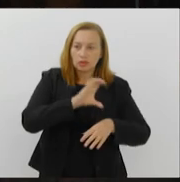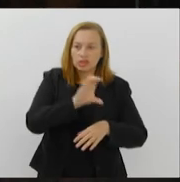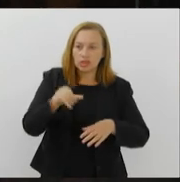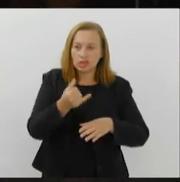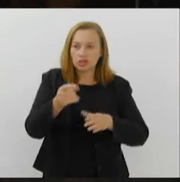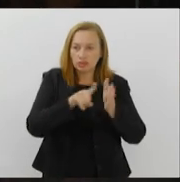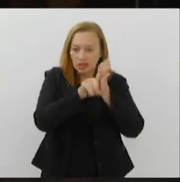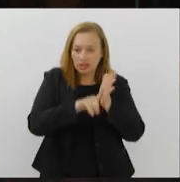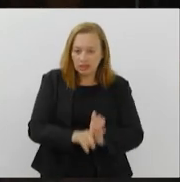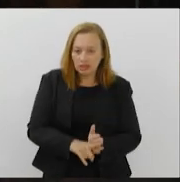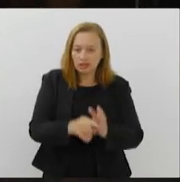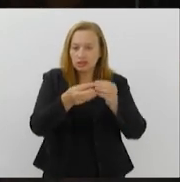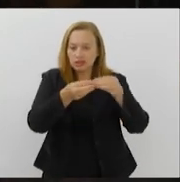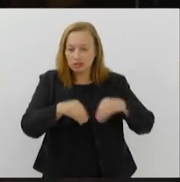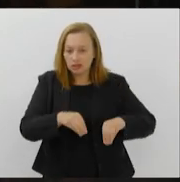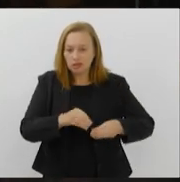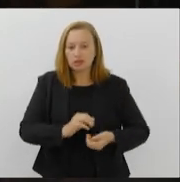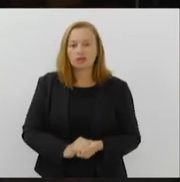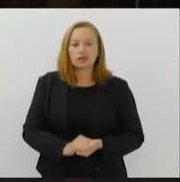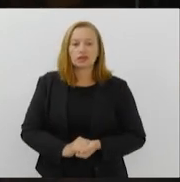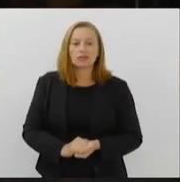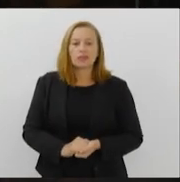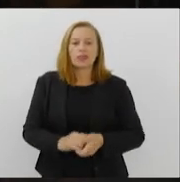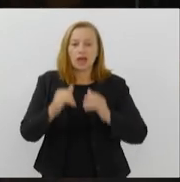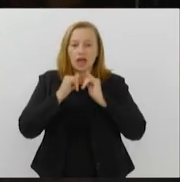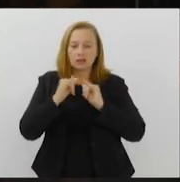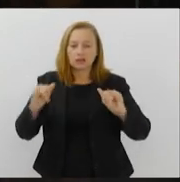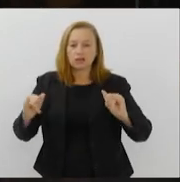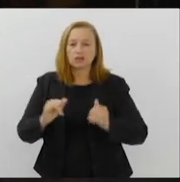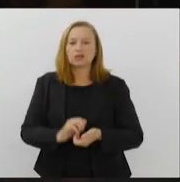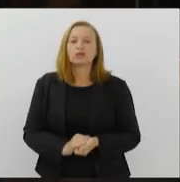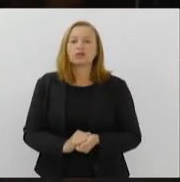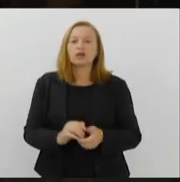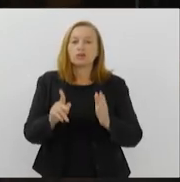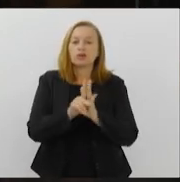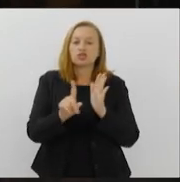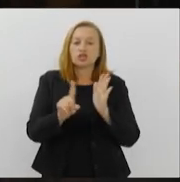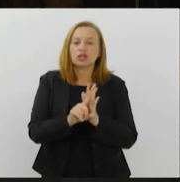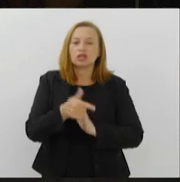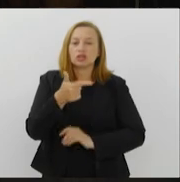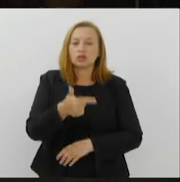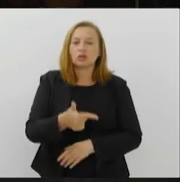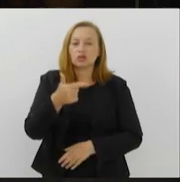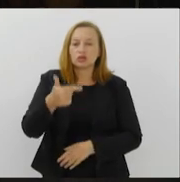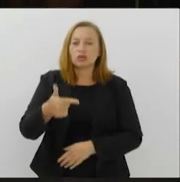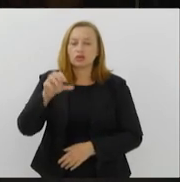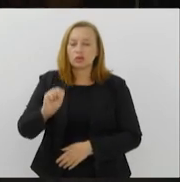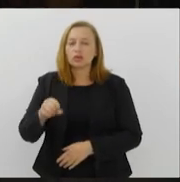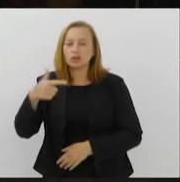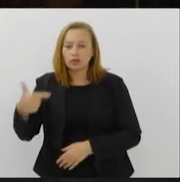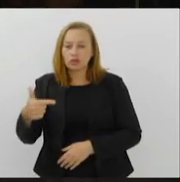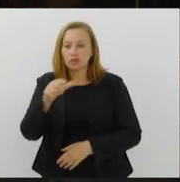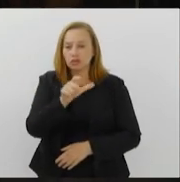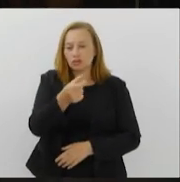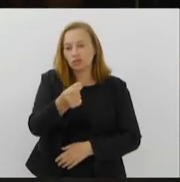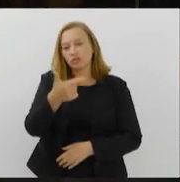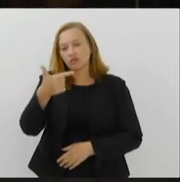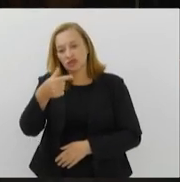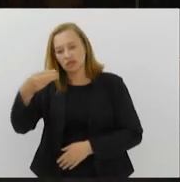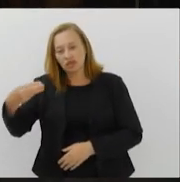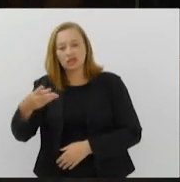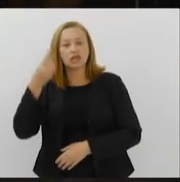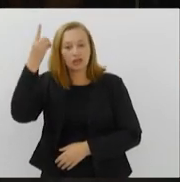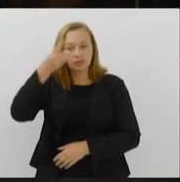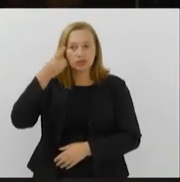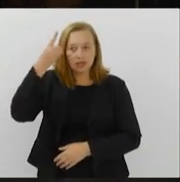de uma possível prejudicabilidade. Anuncio projeto de lei número 2282, de 23, de autoria